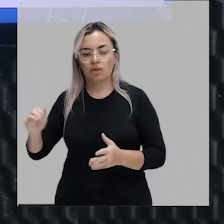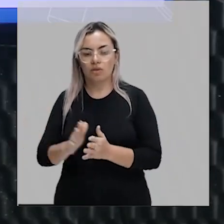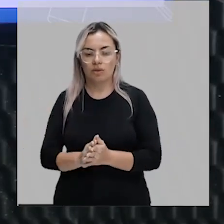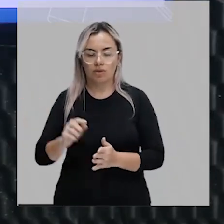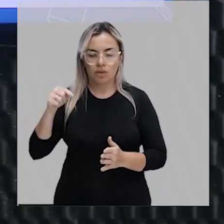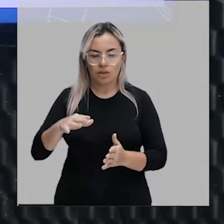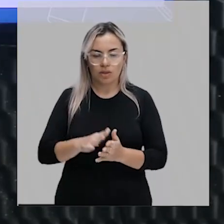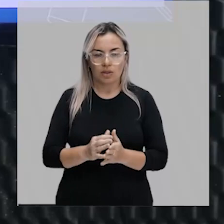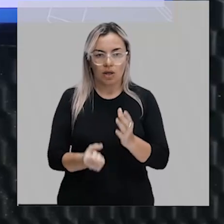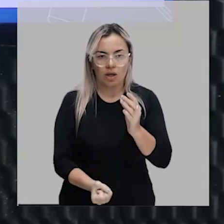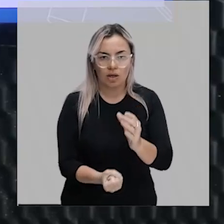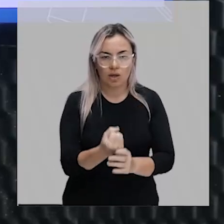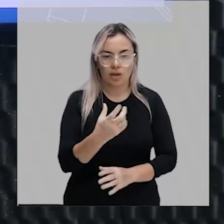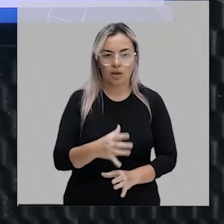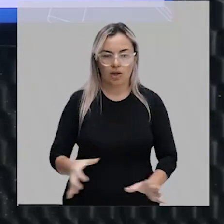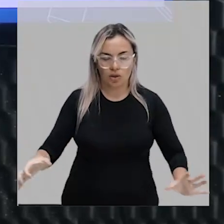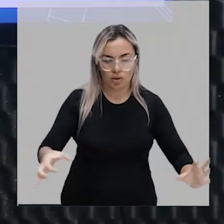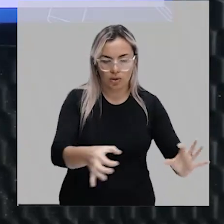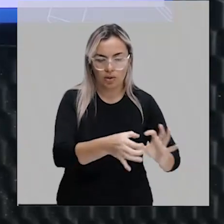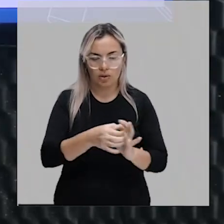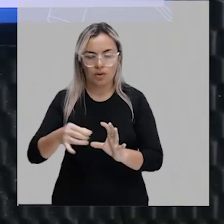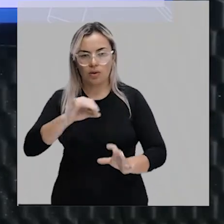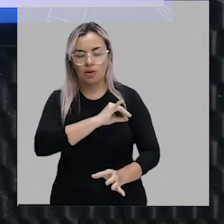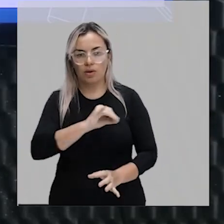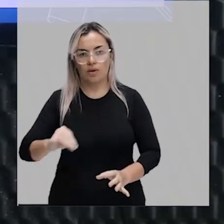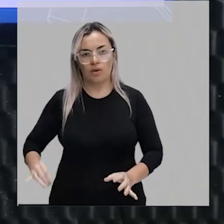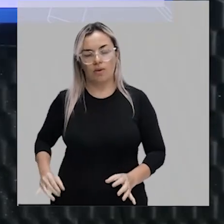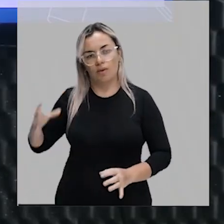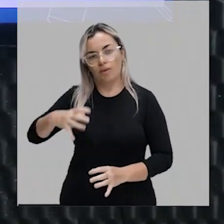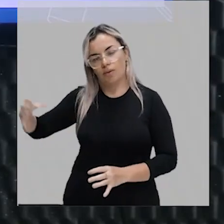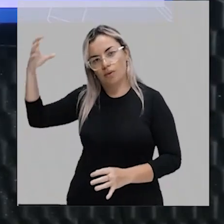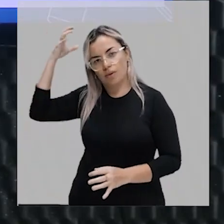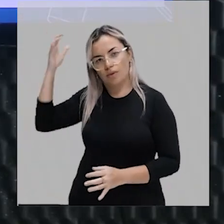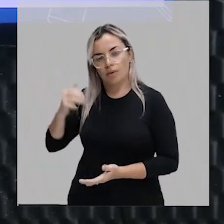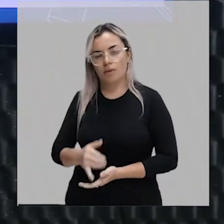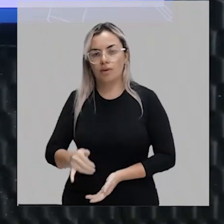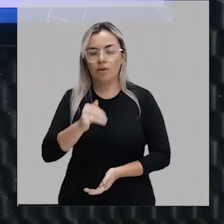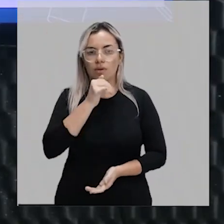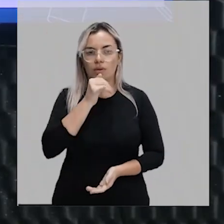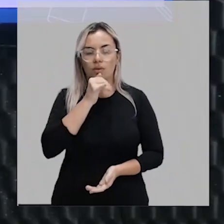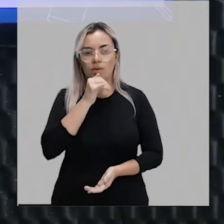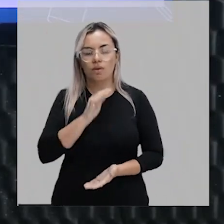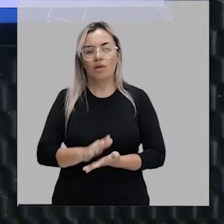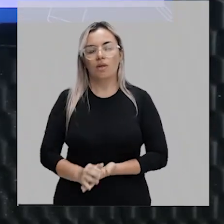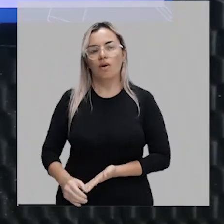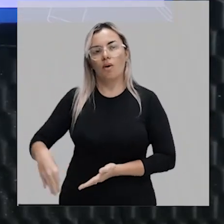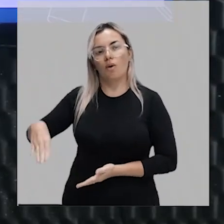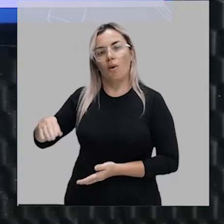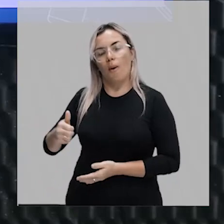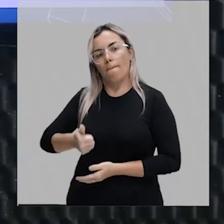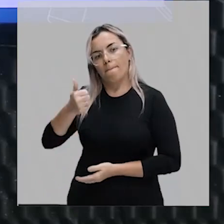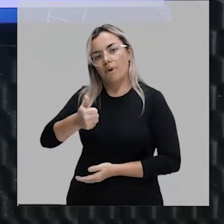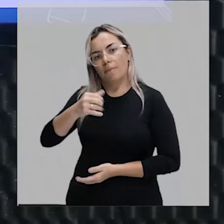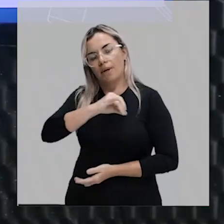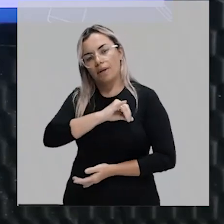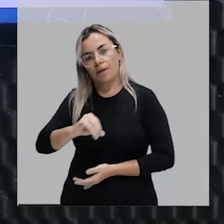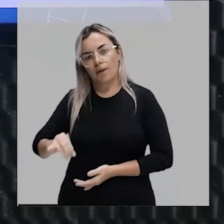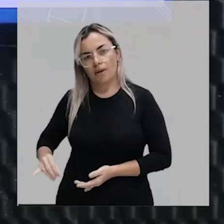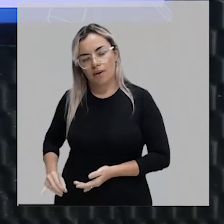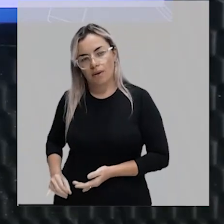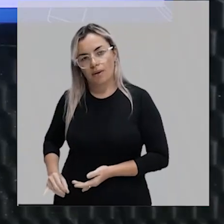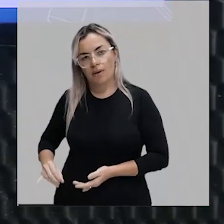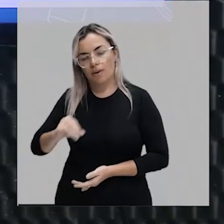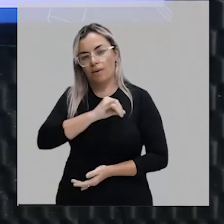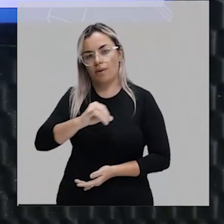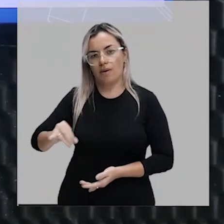estados unificados, impérios, como, por exemplo, o primeiro império da Babilônia, do grande